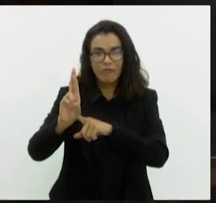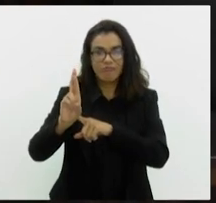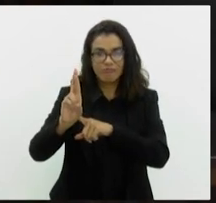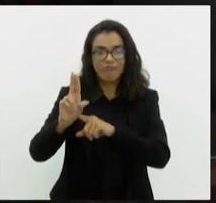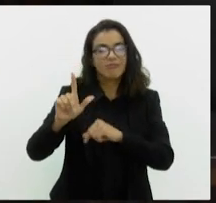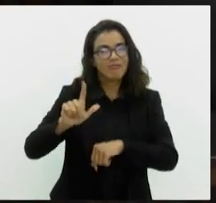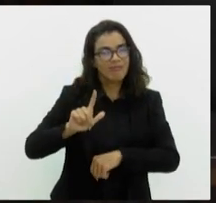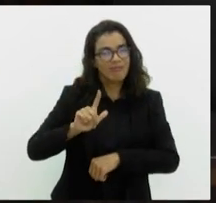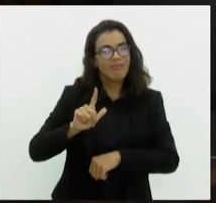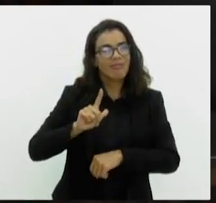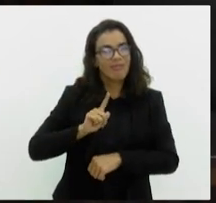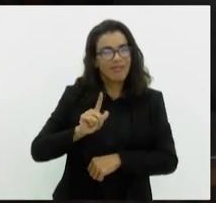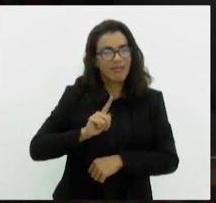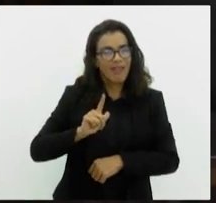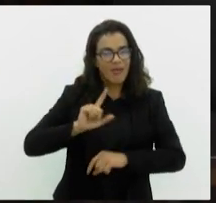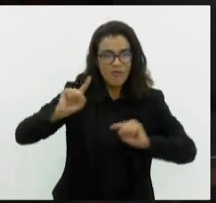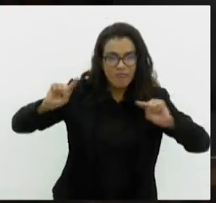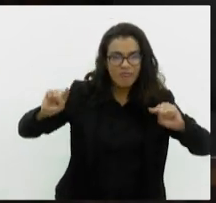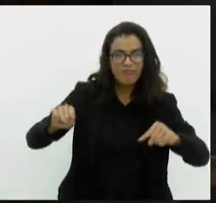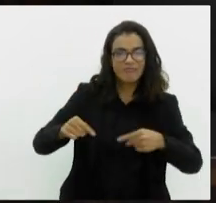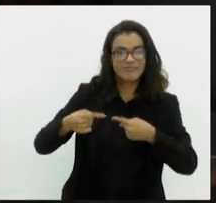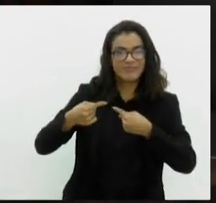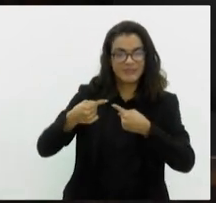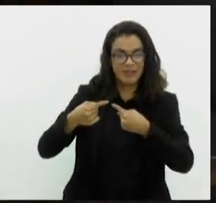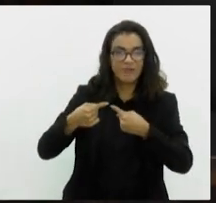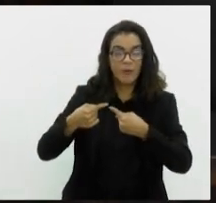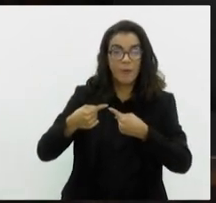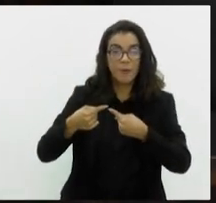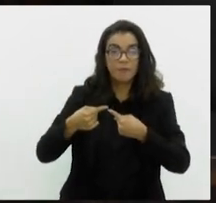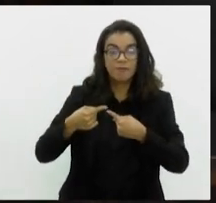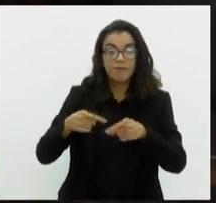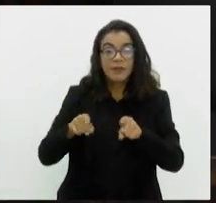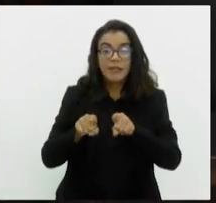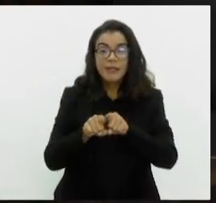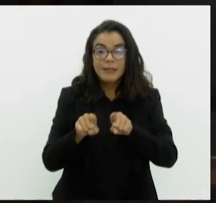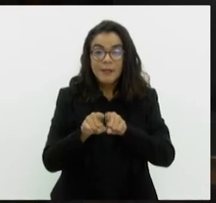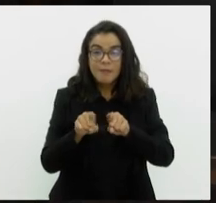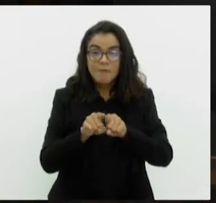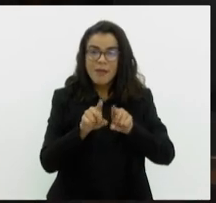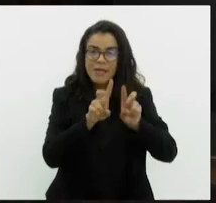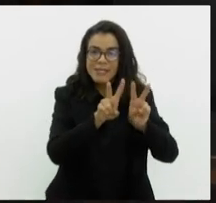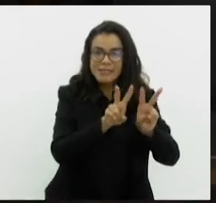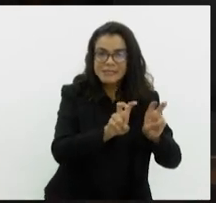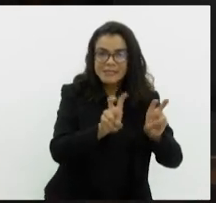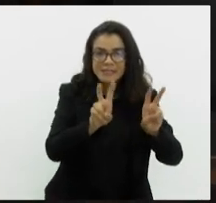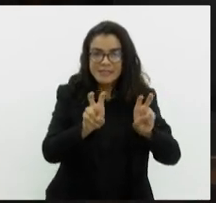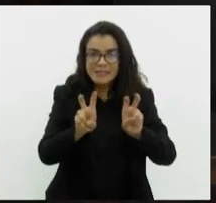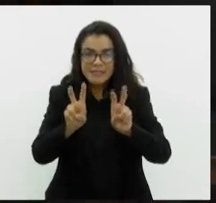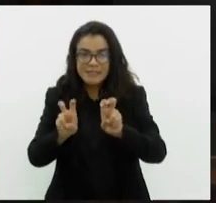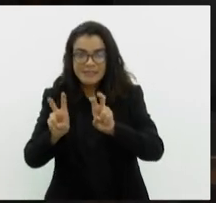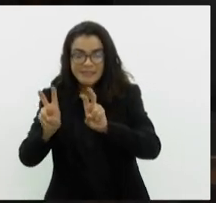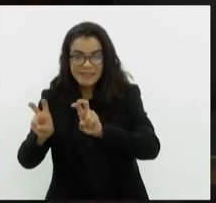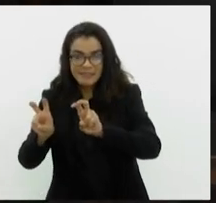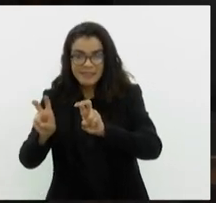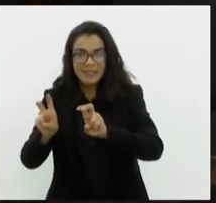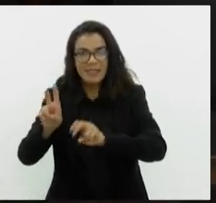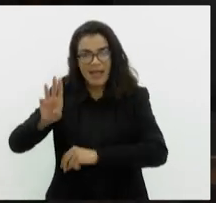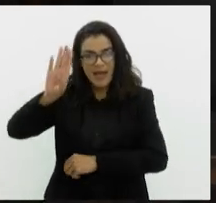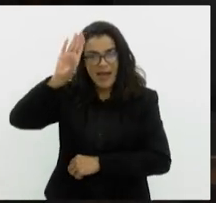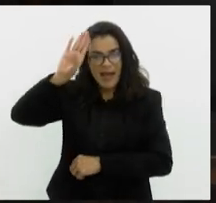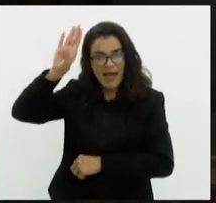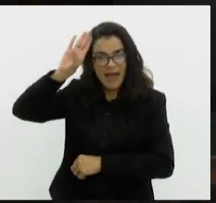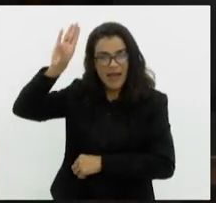guarda também um desafio enorme, ainda mais diante das temáticas trazidas. Então, a nossa academia,